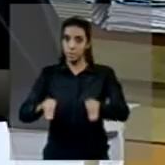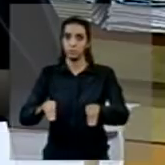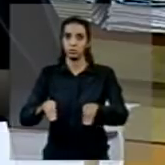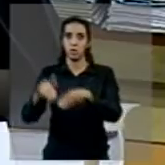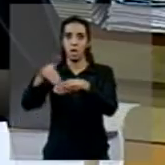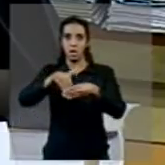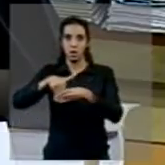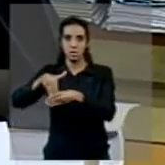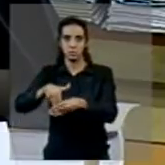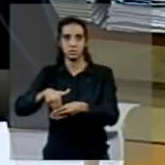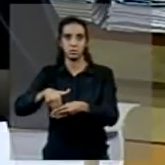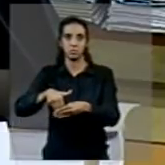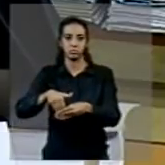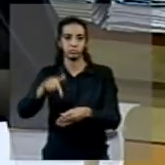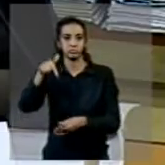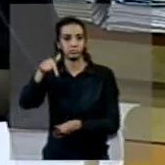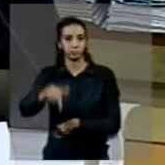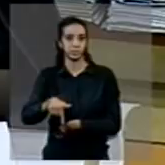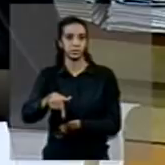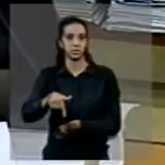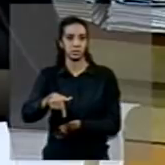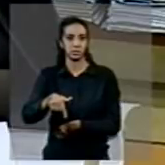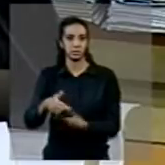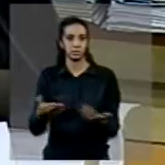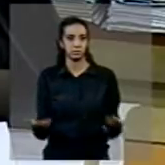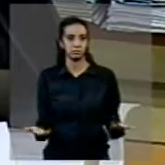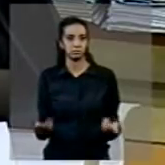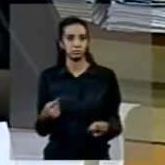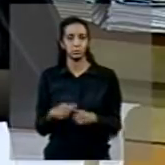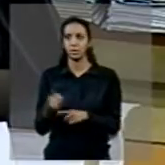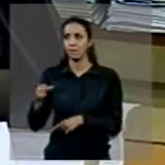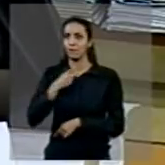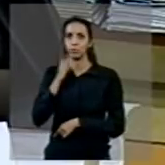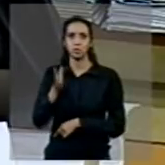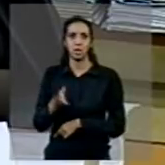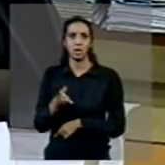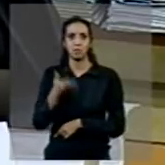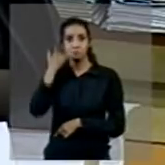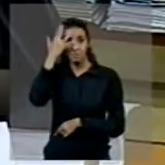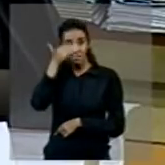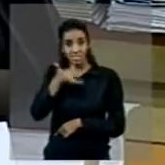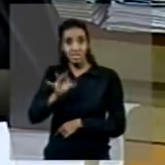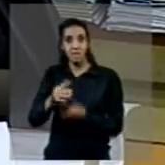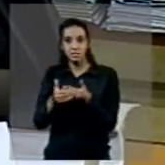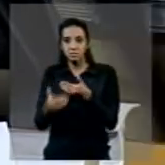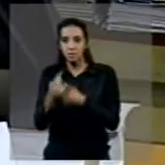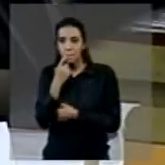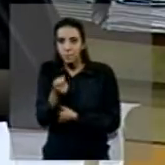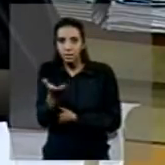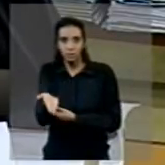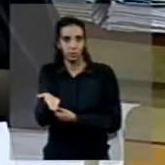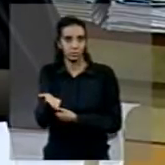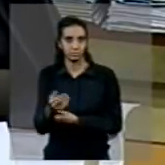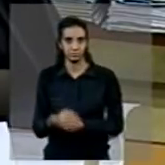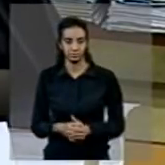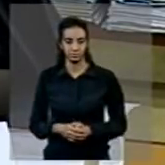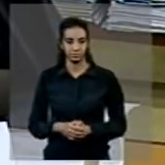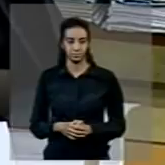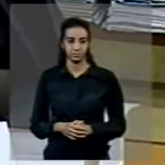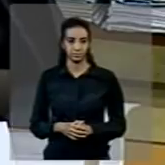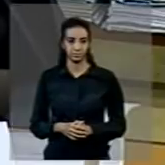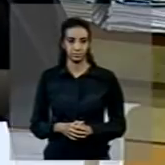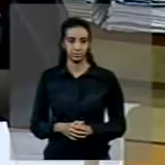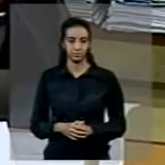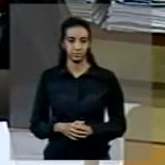processo eleitoral como um todo. Nós estamos, como já foi destacado aqui, a 10 dias das eleições.